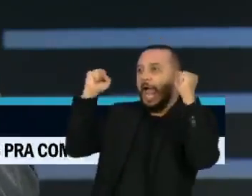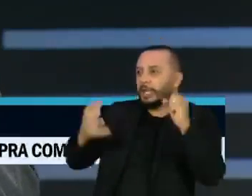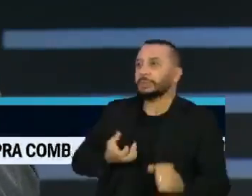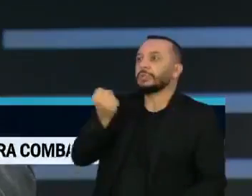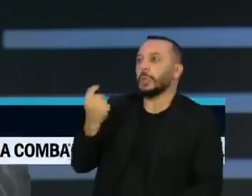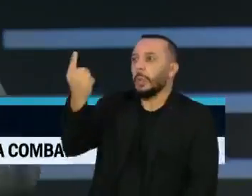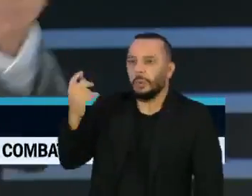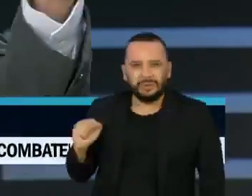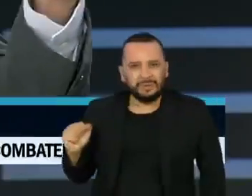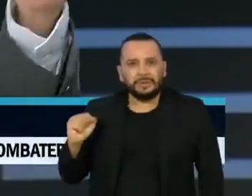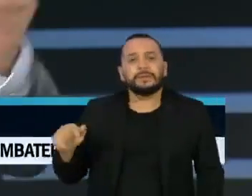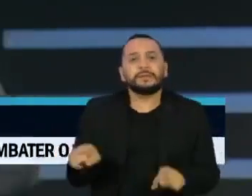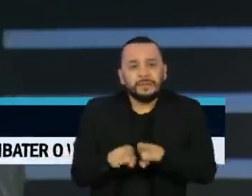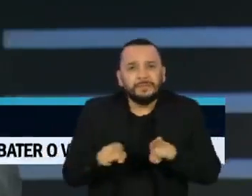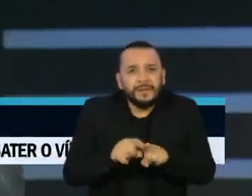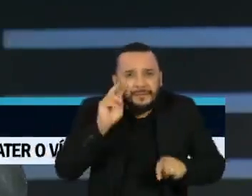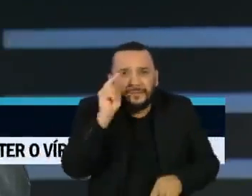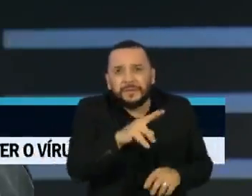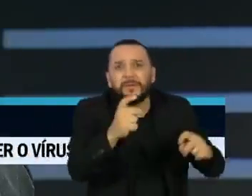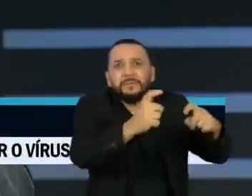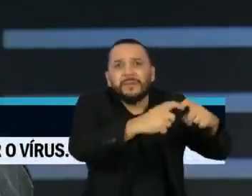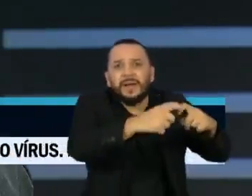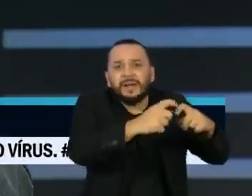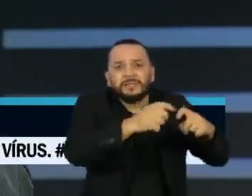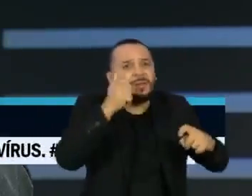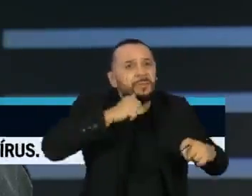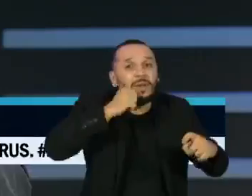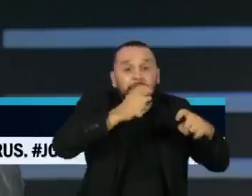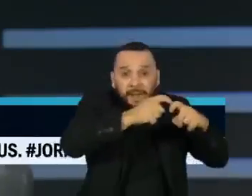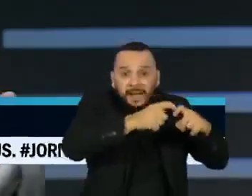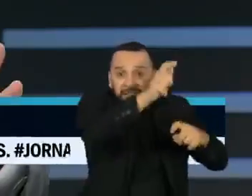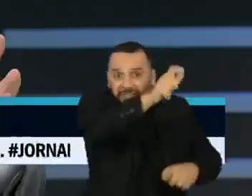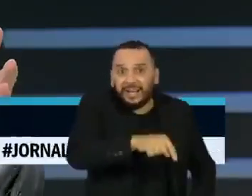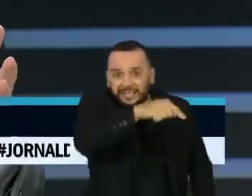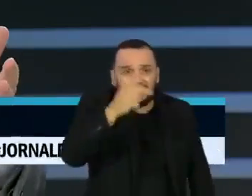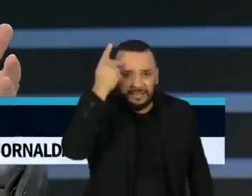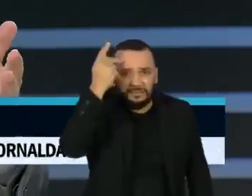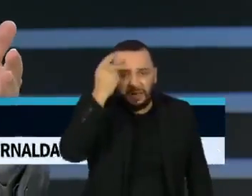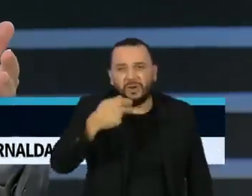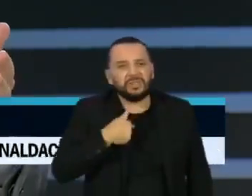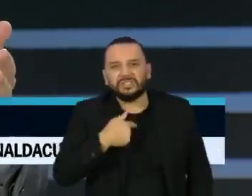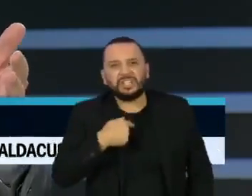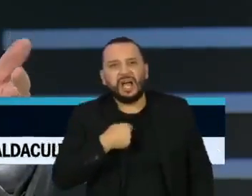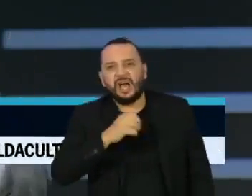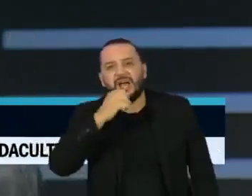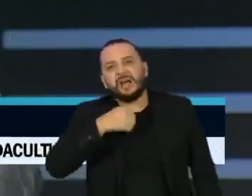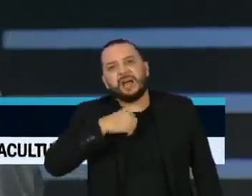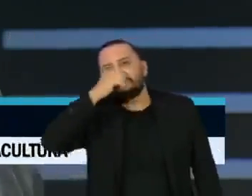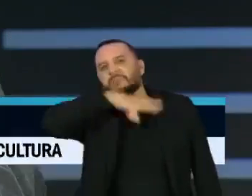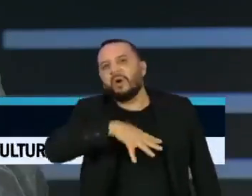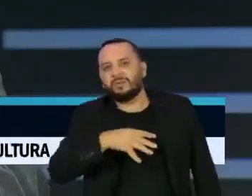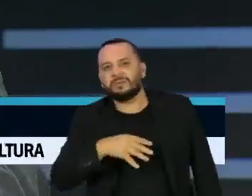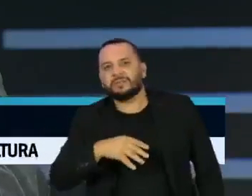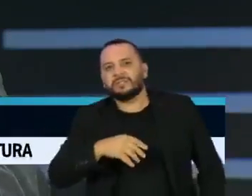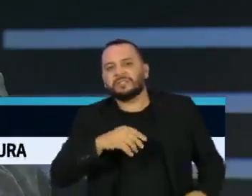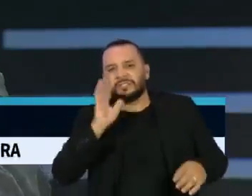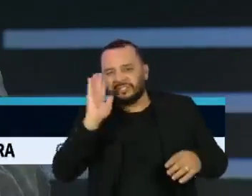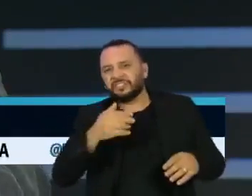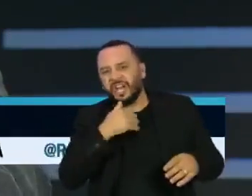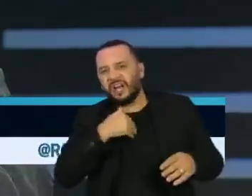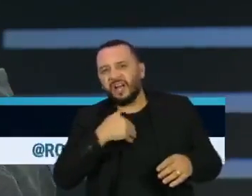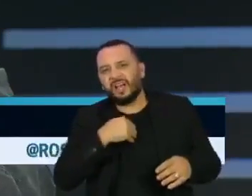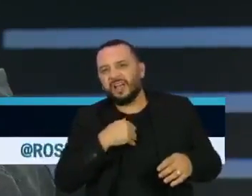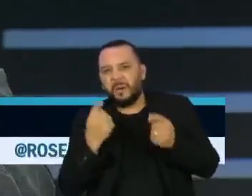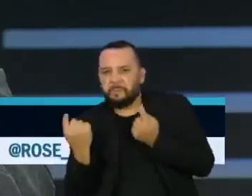doutora Ludmila Ajar, há cerca de 8 dias atrás, 9 dias, daquela forma, né? Fazendo inclusive uma... Eu